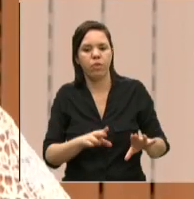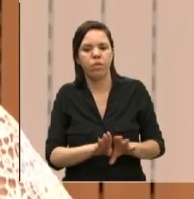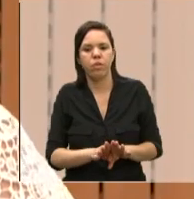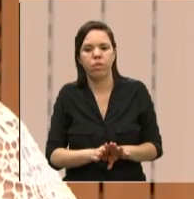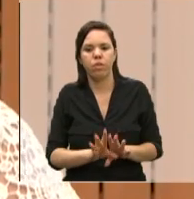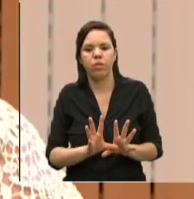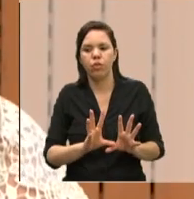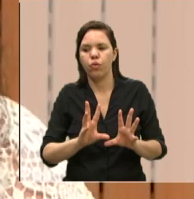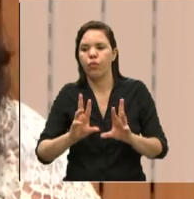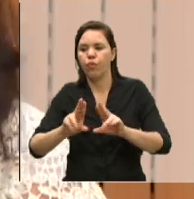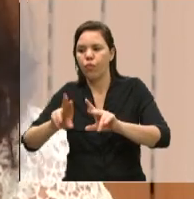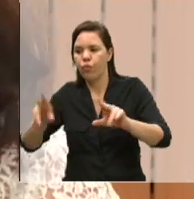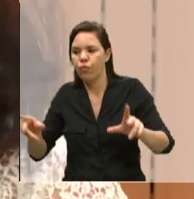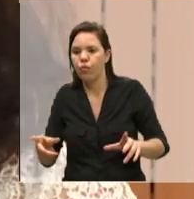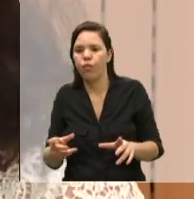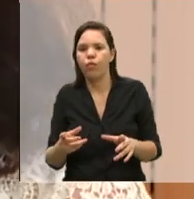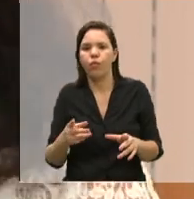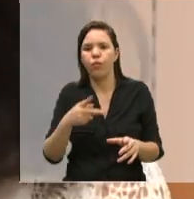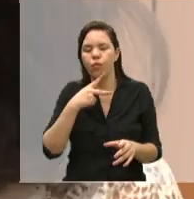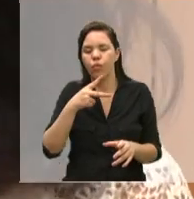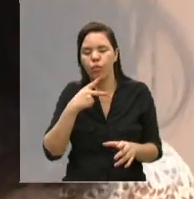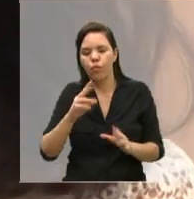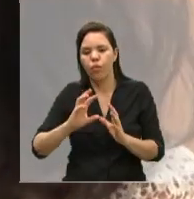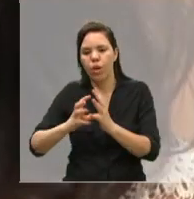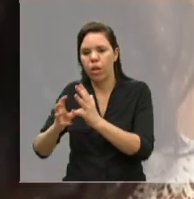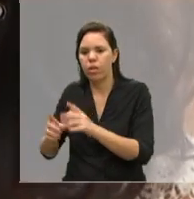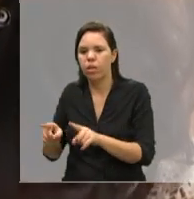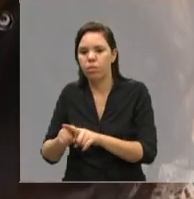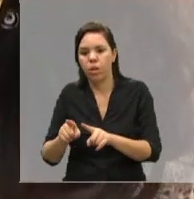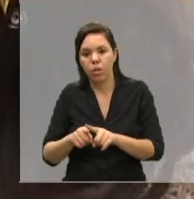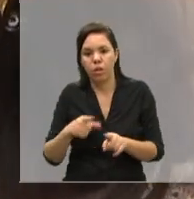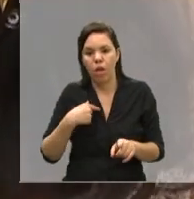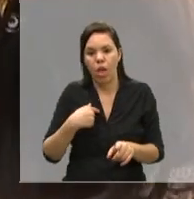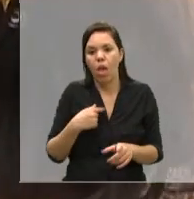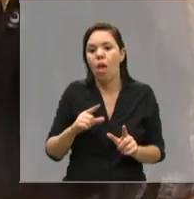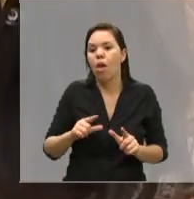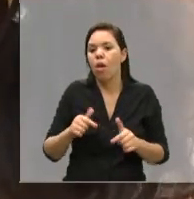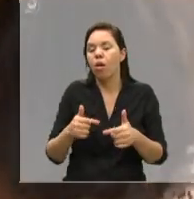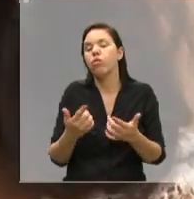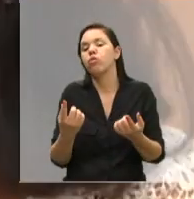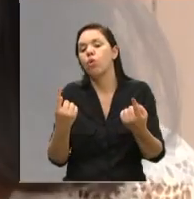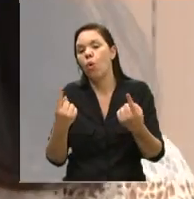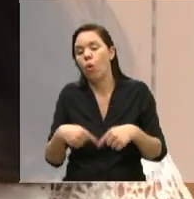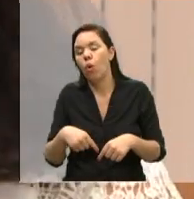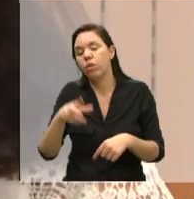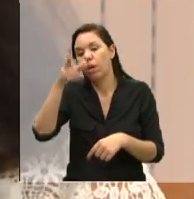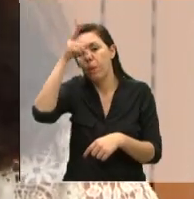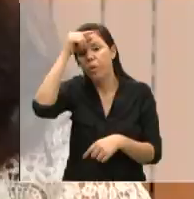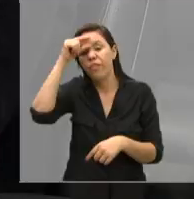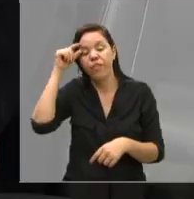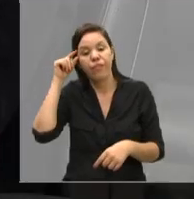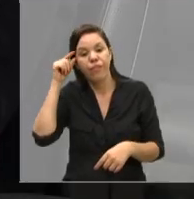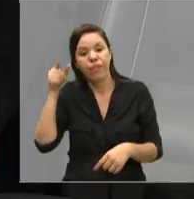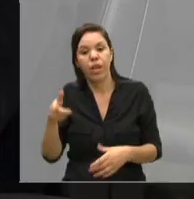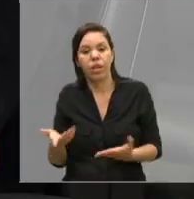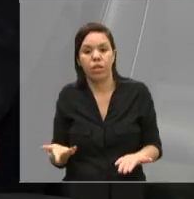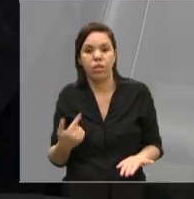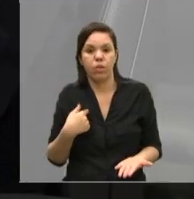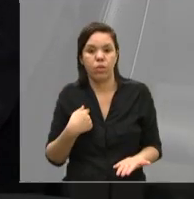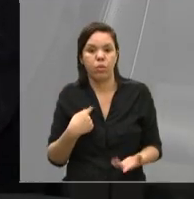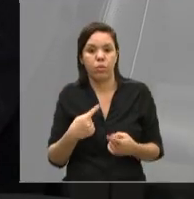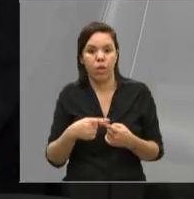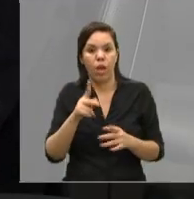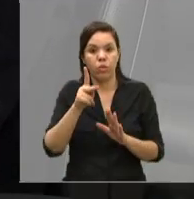projeto político que vem sendo tocado pelo prefeito Jonas Donizete, faço oposição ao prefeito Jonas Donizete, e essa oposição é uma oposição